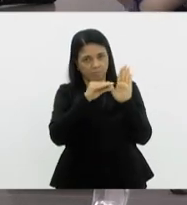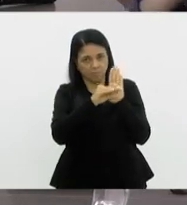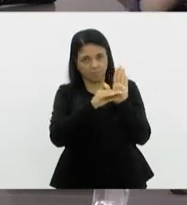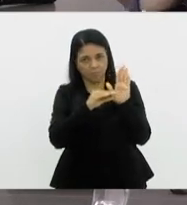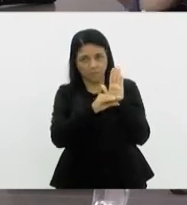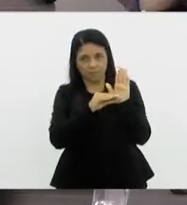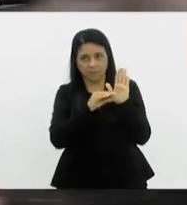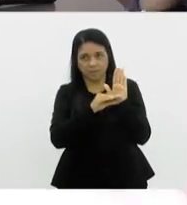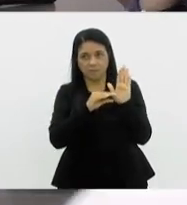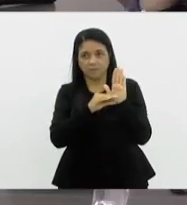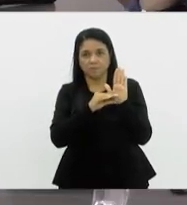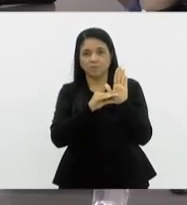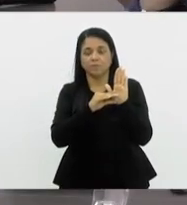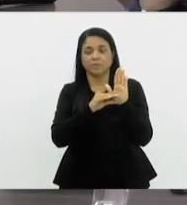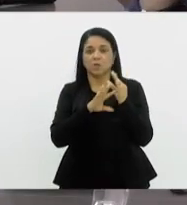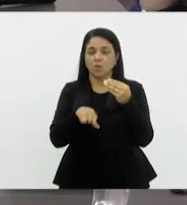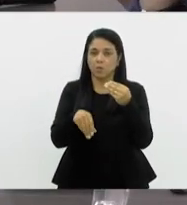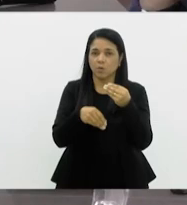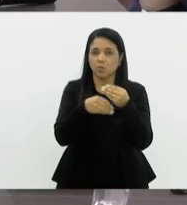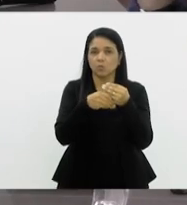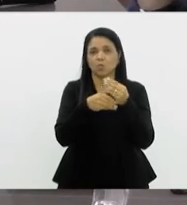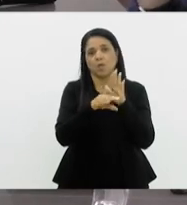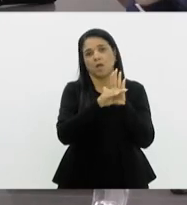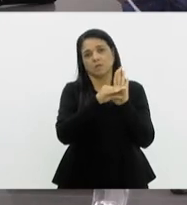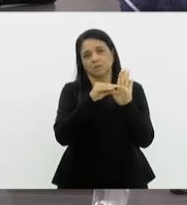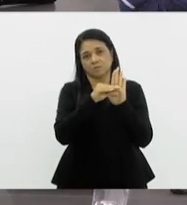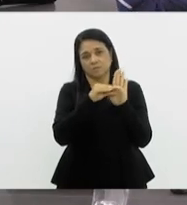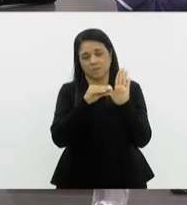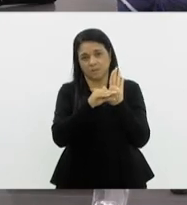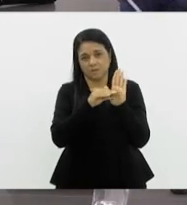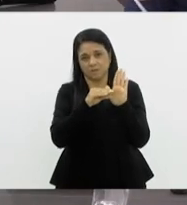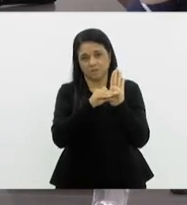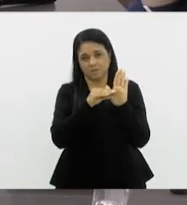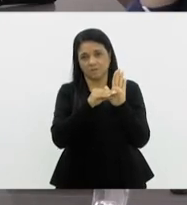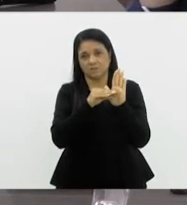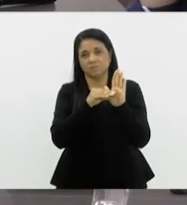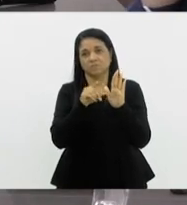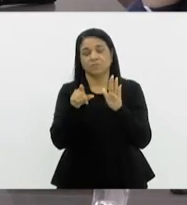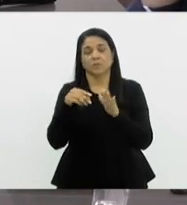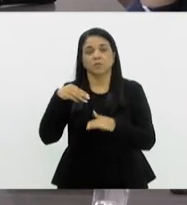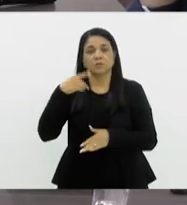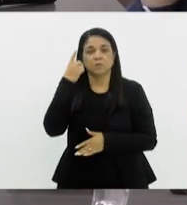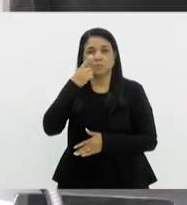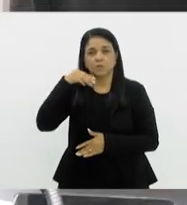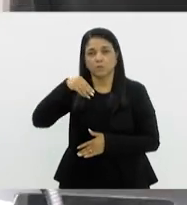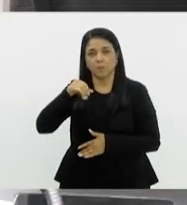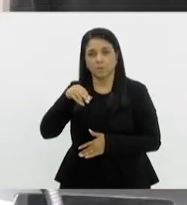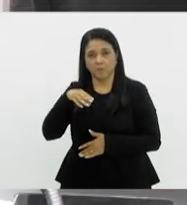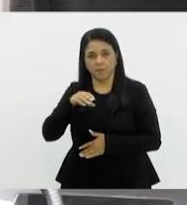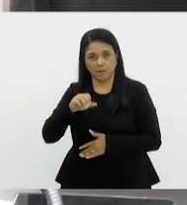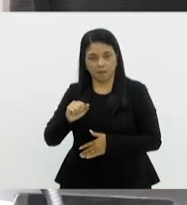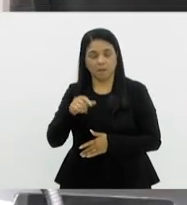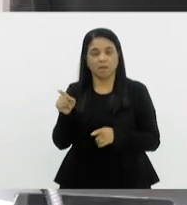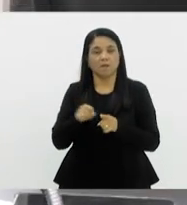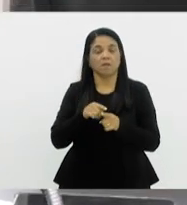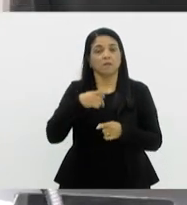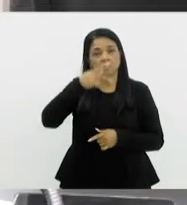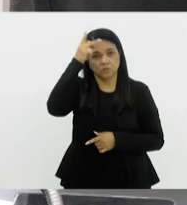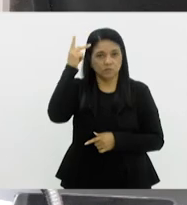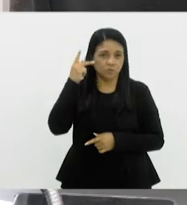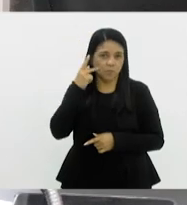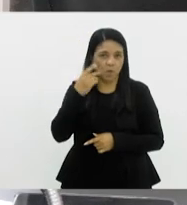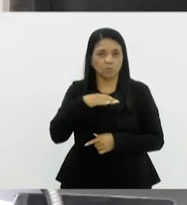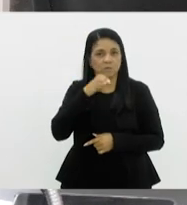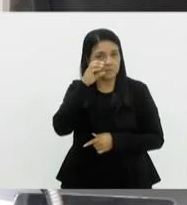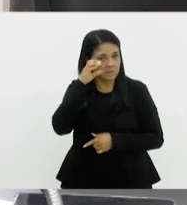já incluo as emendas apontadas pelo deputado Mink, pelo deputado Luiz Paulo, pela deputada Célia também, e